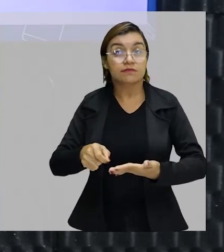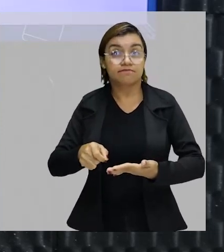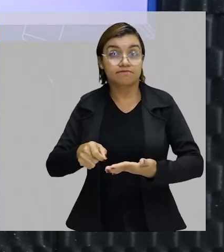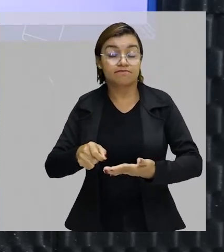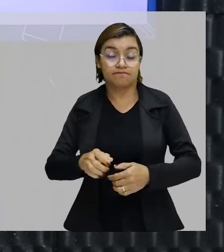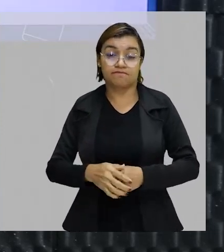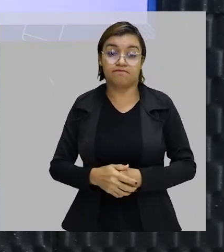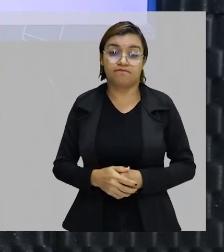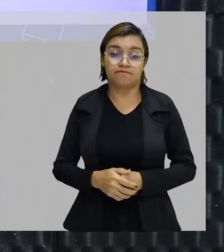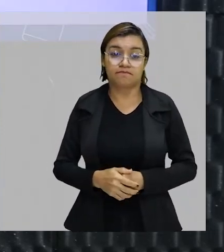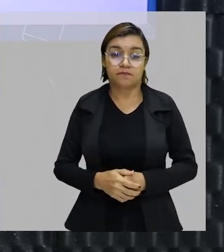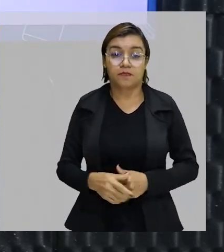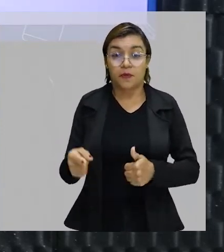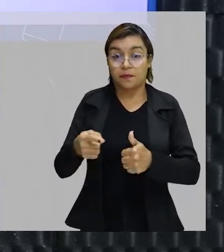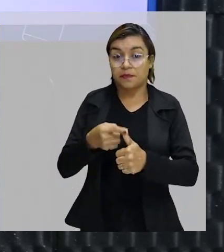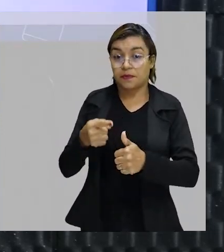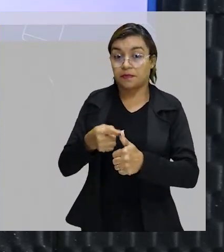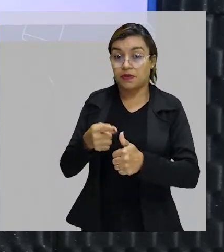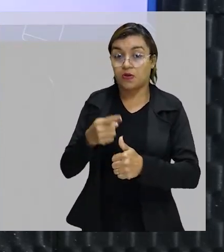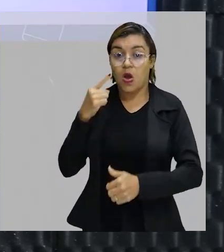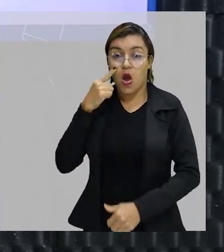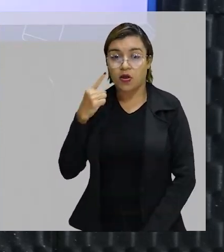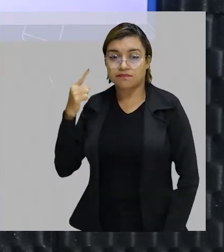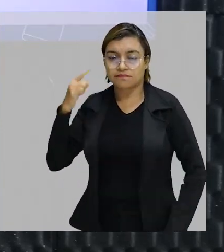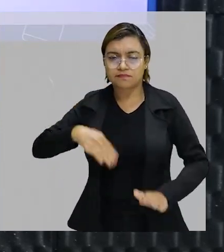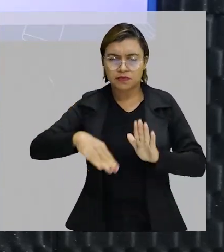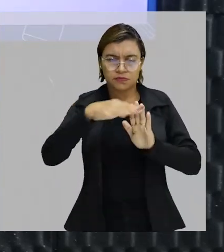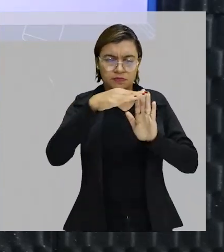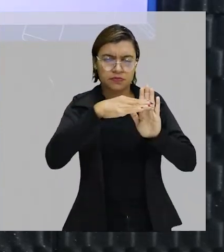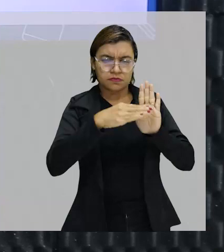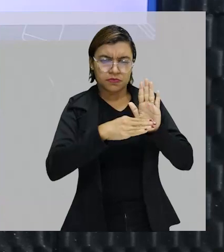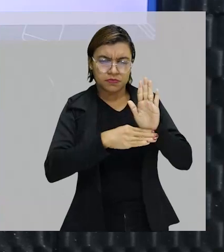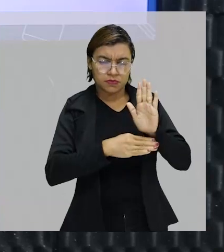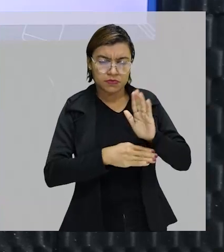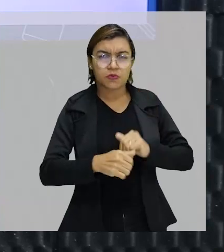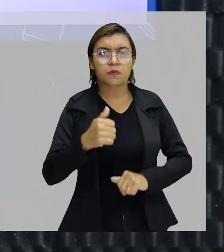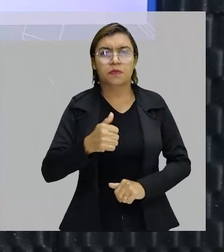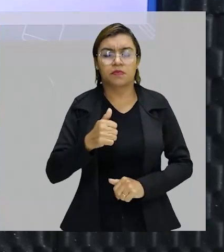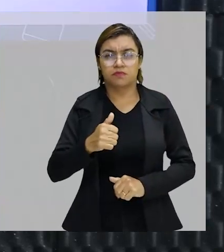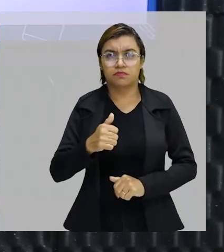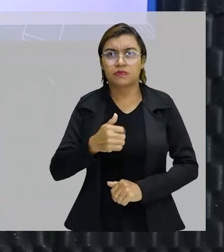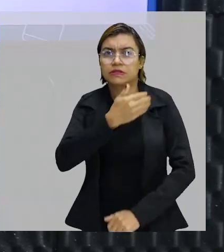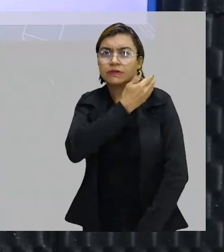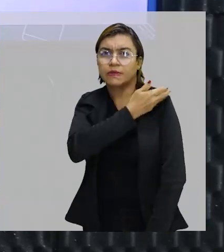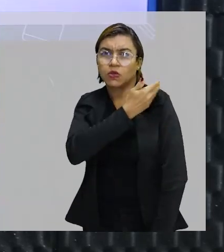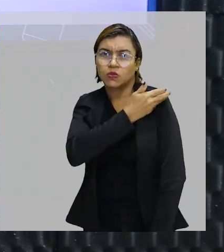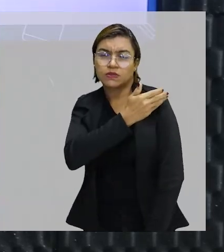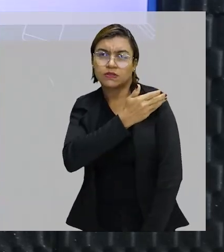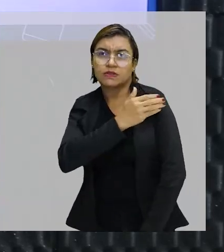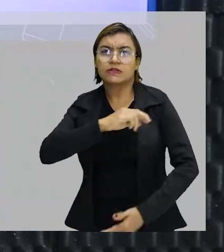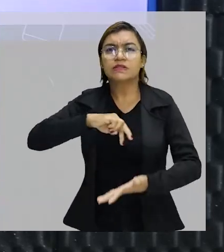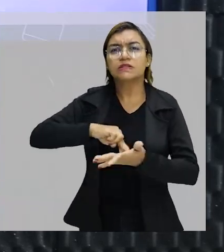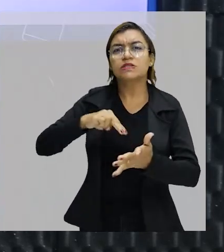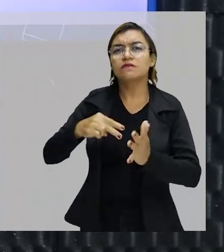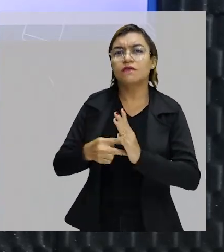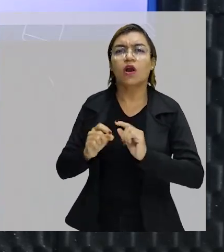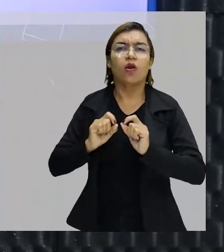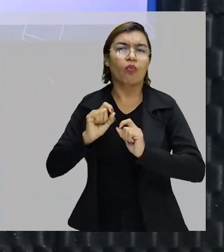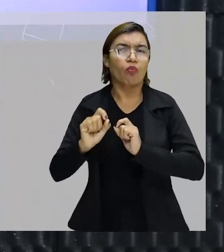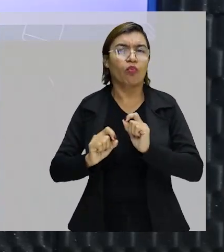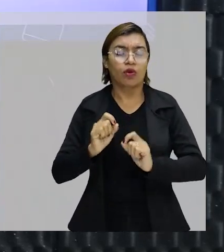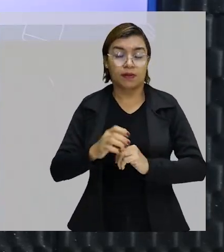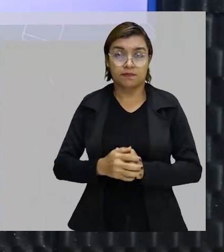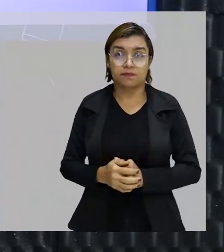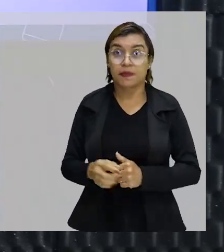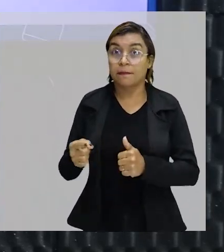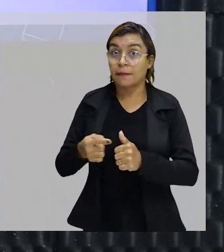conteúdo. O primeiro tópico é o que é preconceito. Já que a gente está falando de tipos de preconceito, a gente precisa